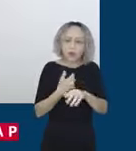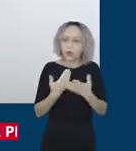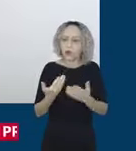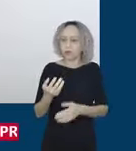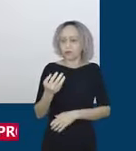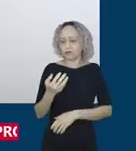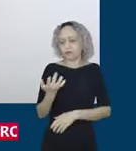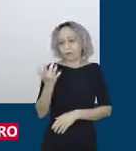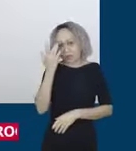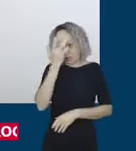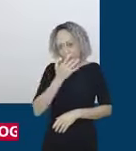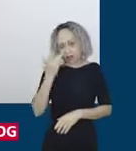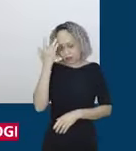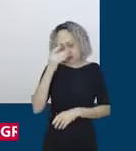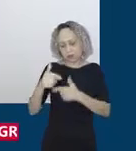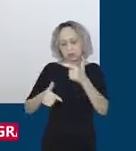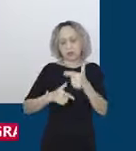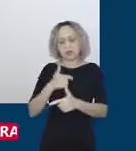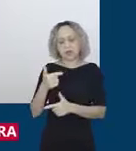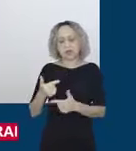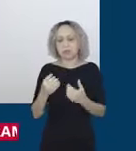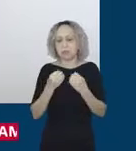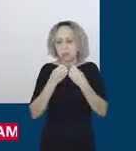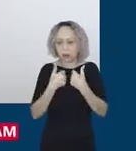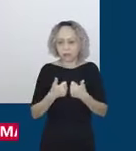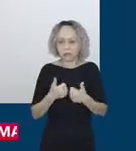ministro Fernando Haddad.